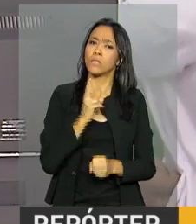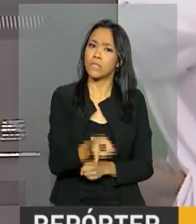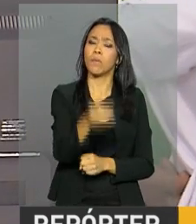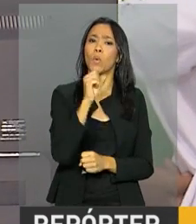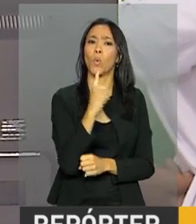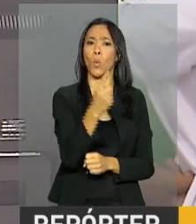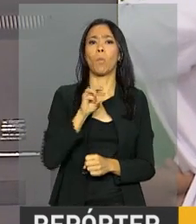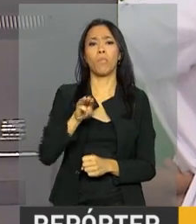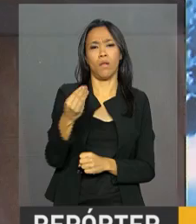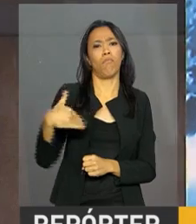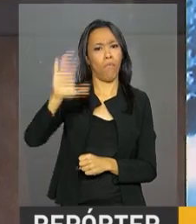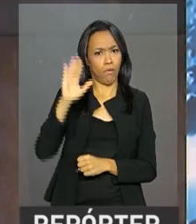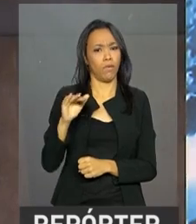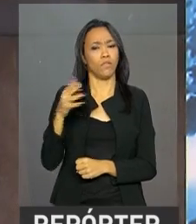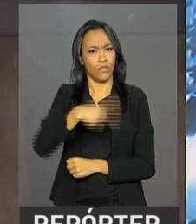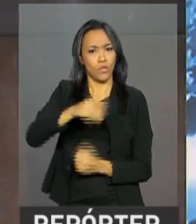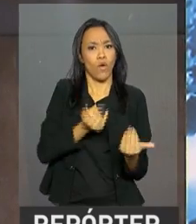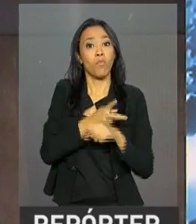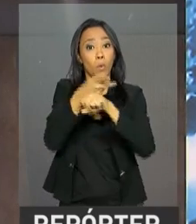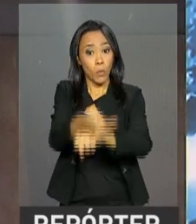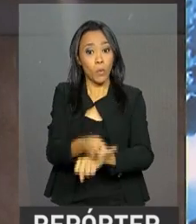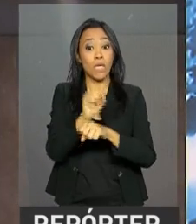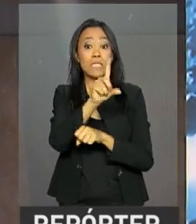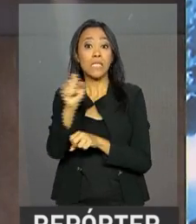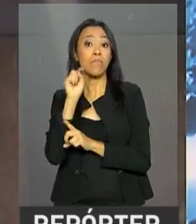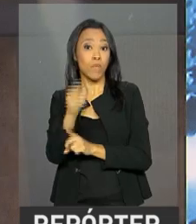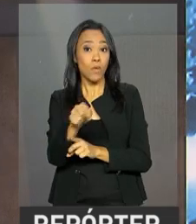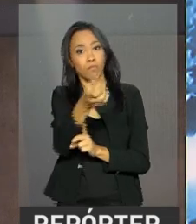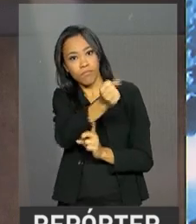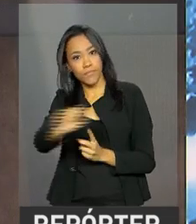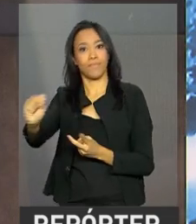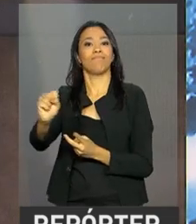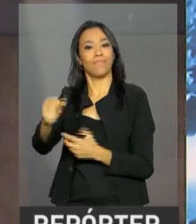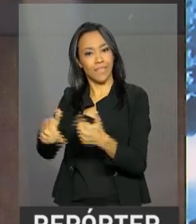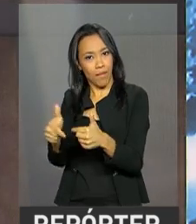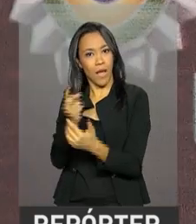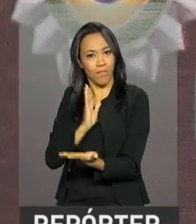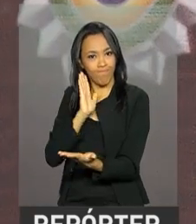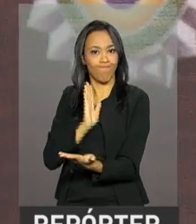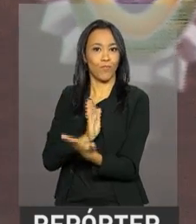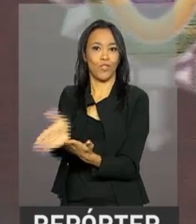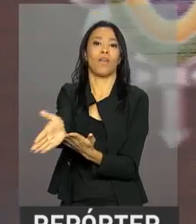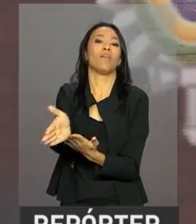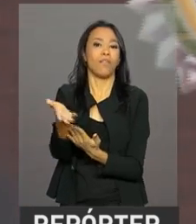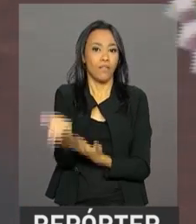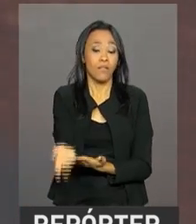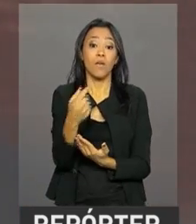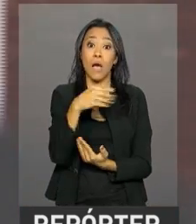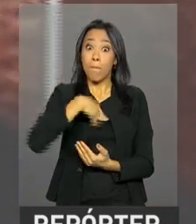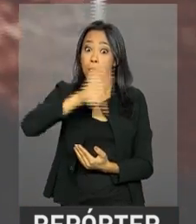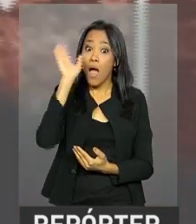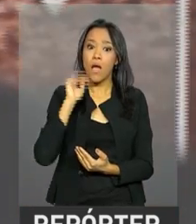jovens fazem cerca de 100.000 deles são incorporados às Forças Armadas a maior demanda é do